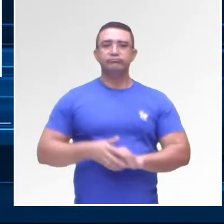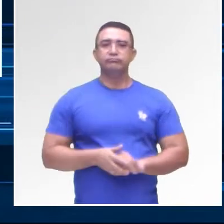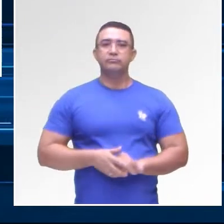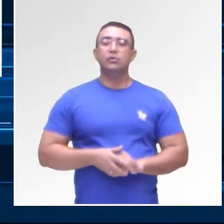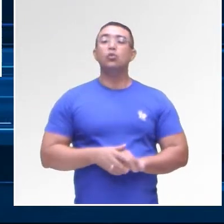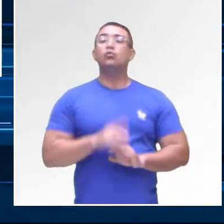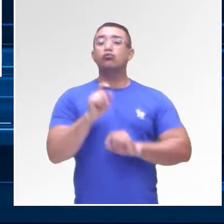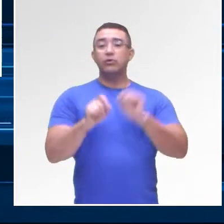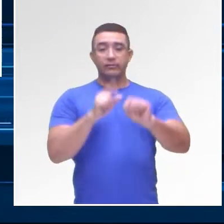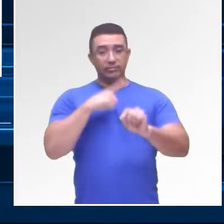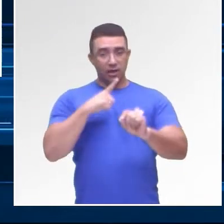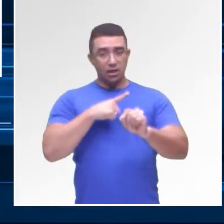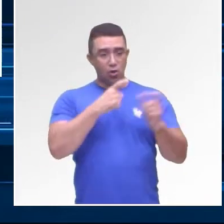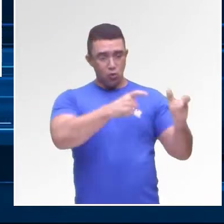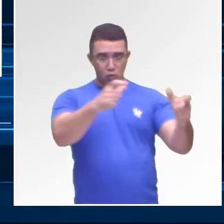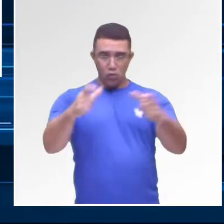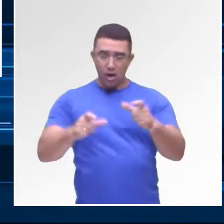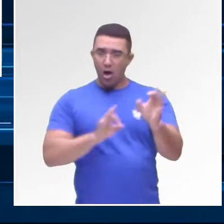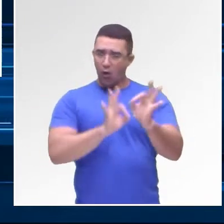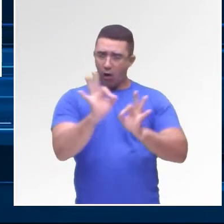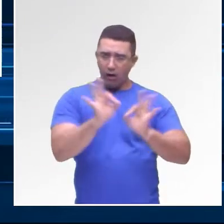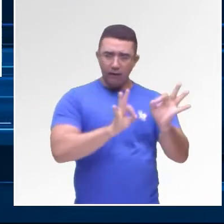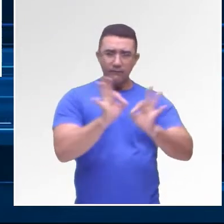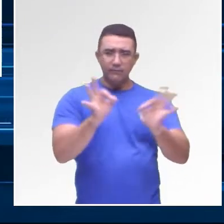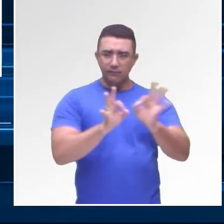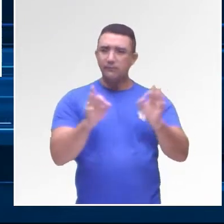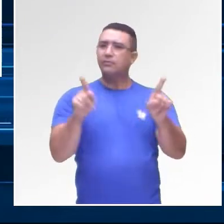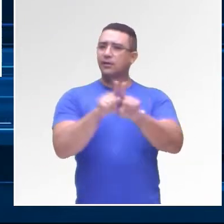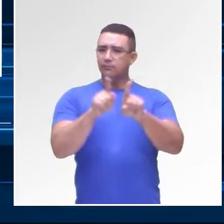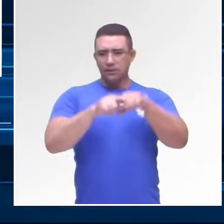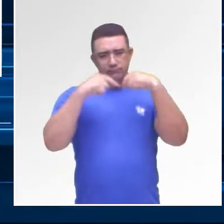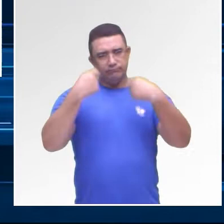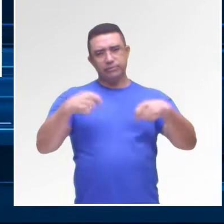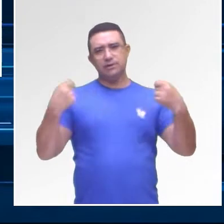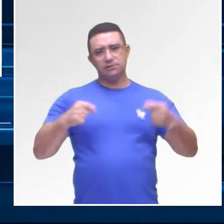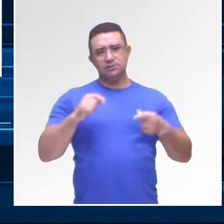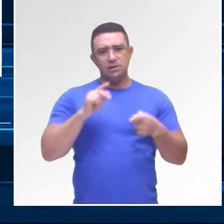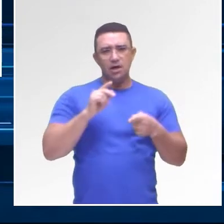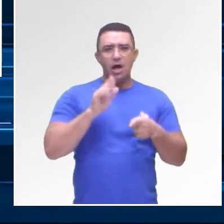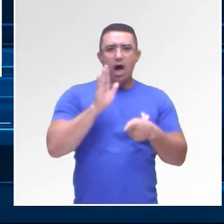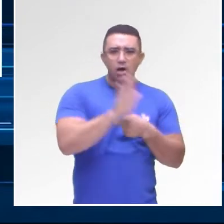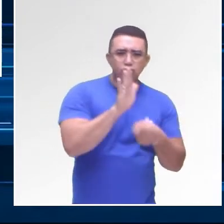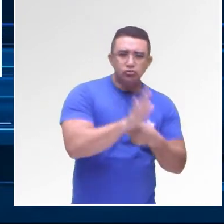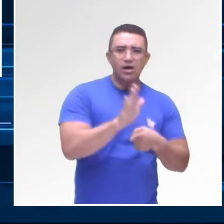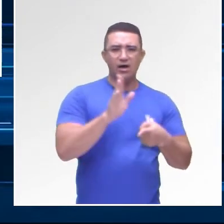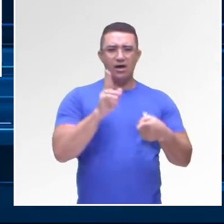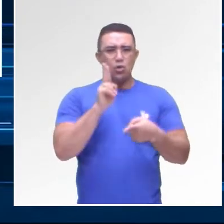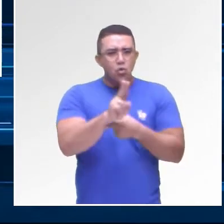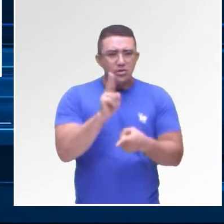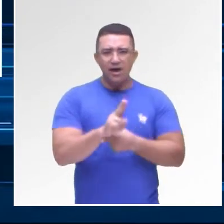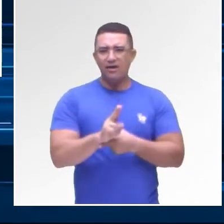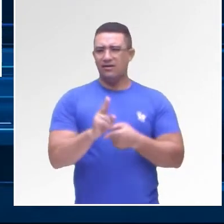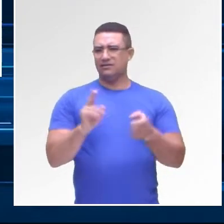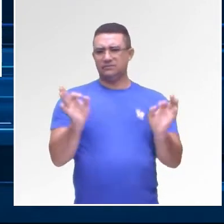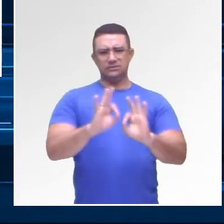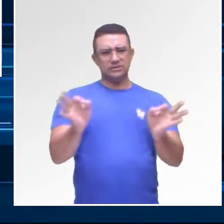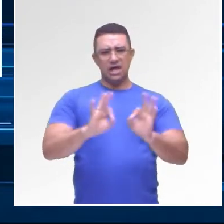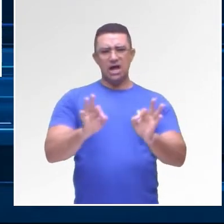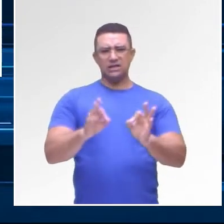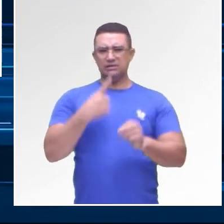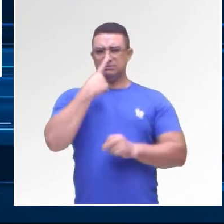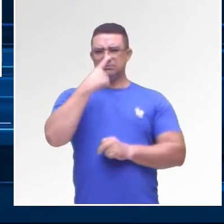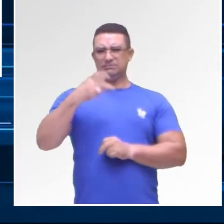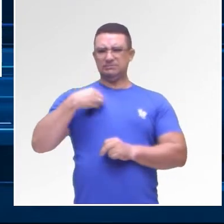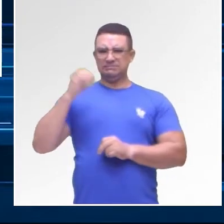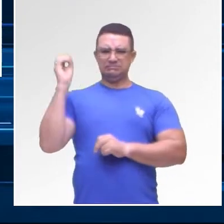lugar organizado, a gente precisa também contribuir para isso. Então, nada de jogar lixo no chão, sempre procurar o local